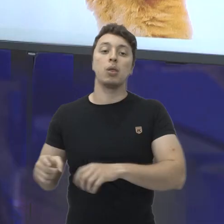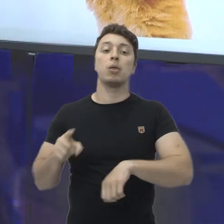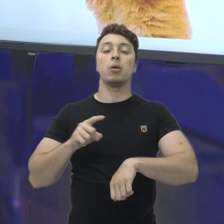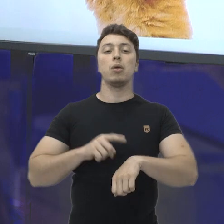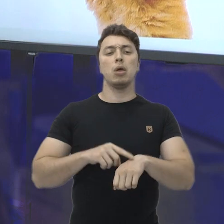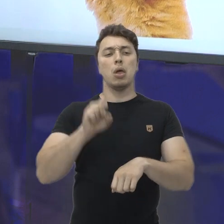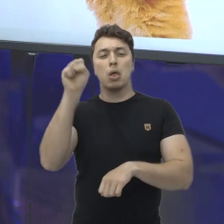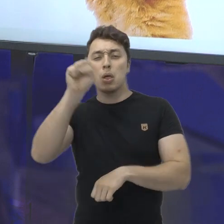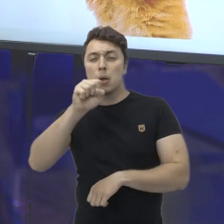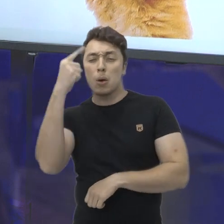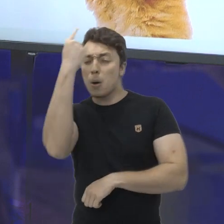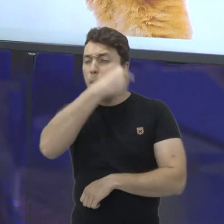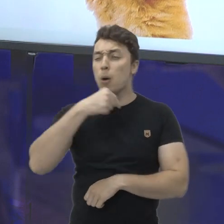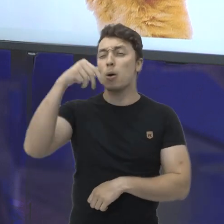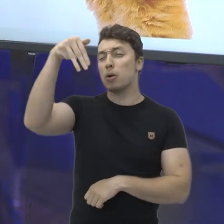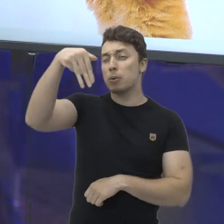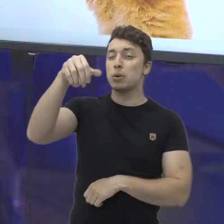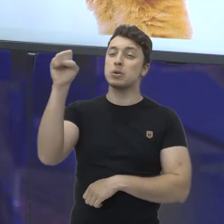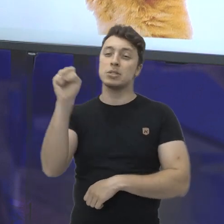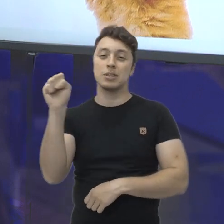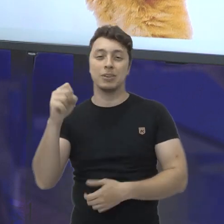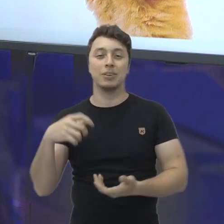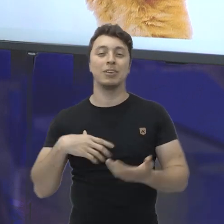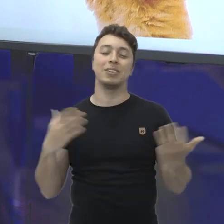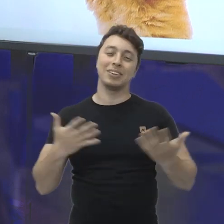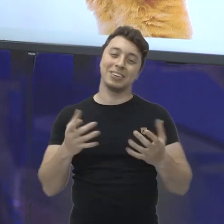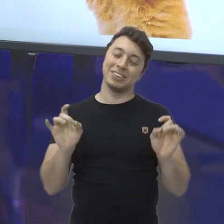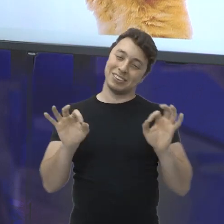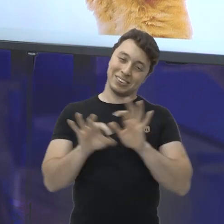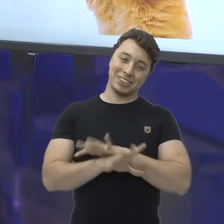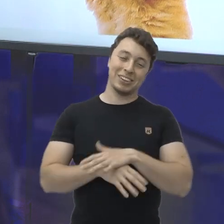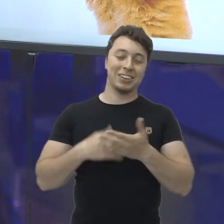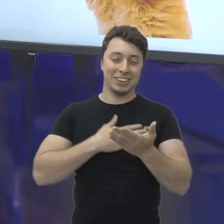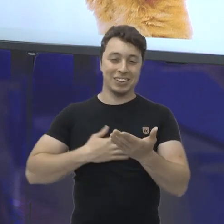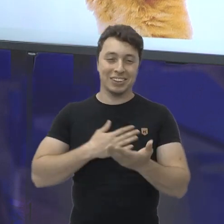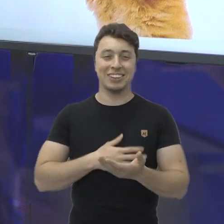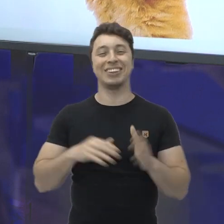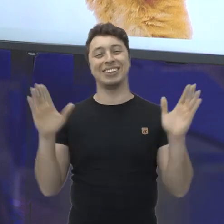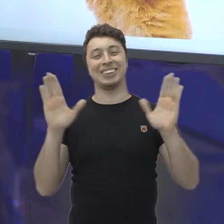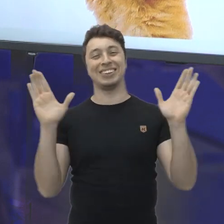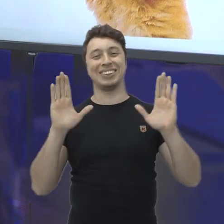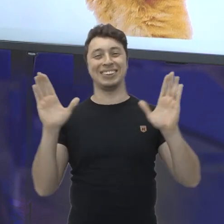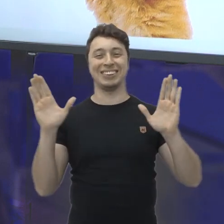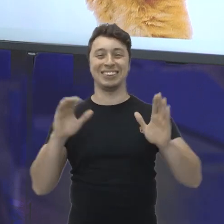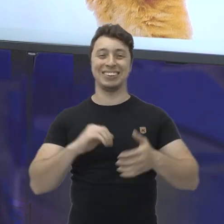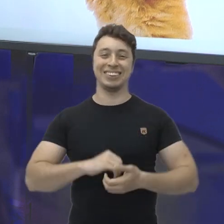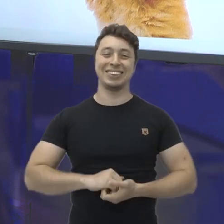minutos e segundos. E por hoje é só, espero que tenham gostado da nossa aula.